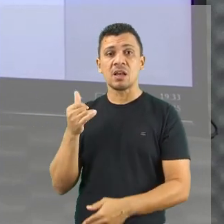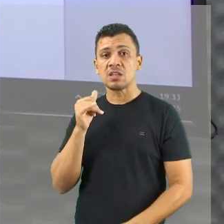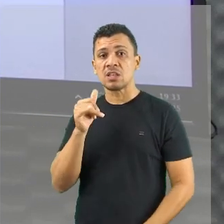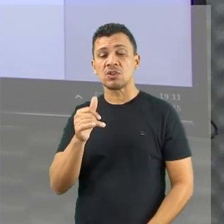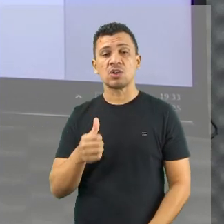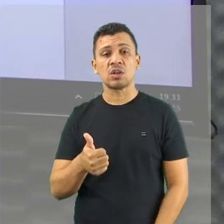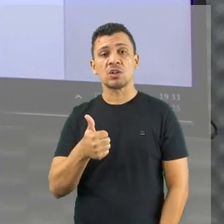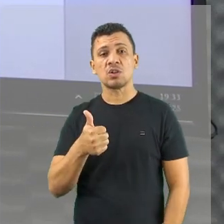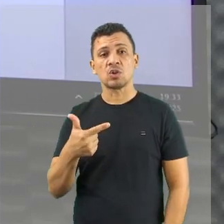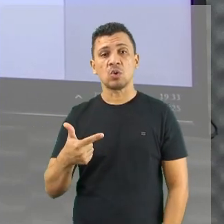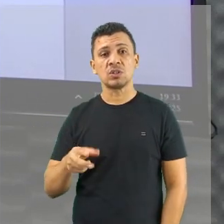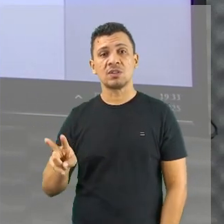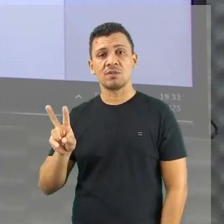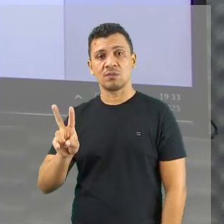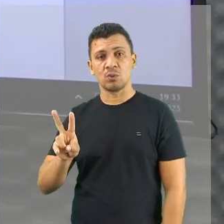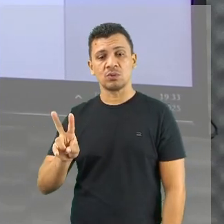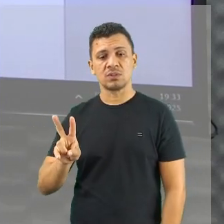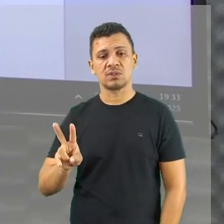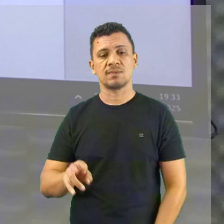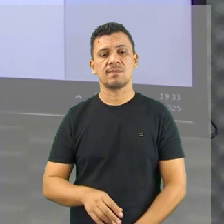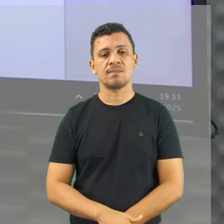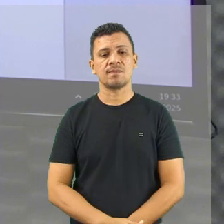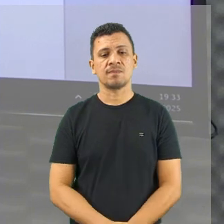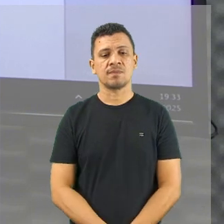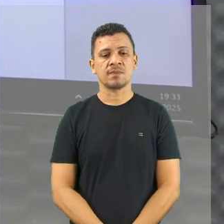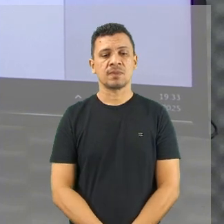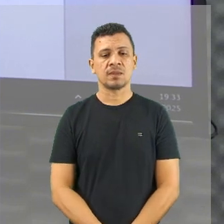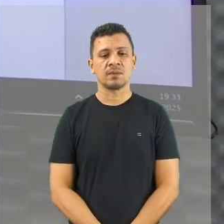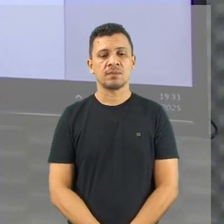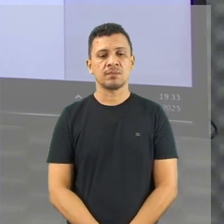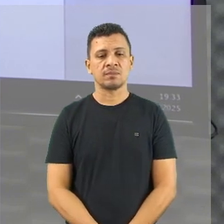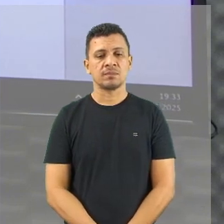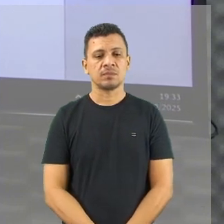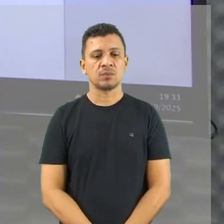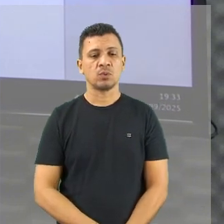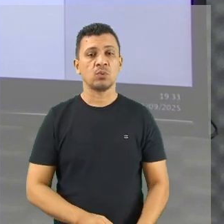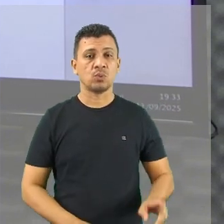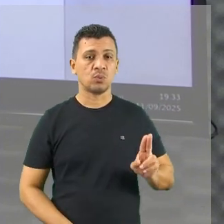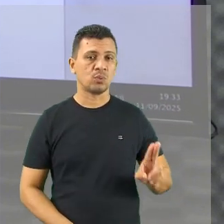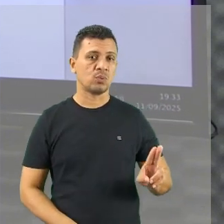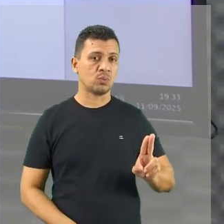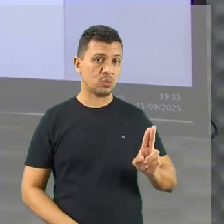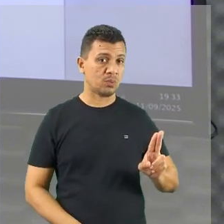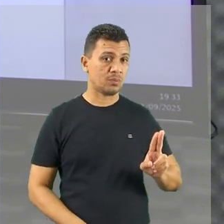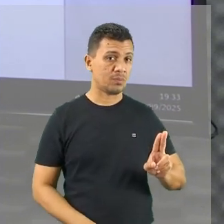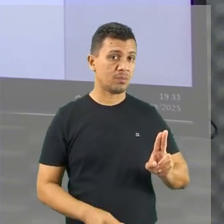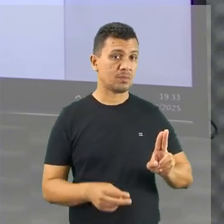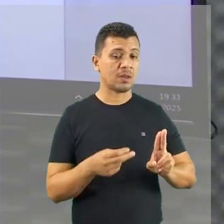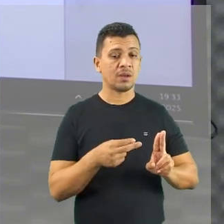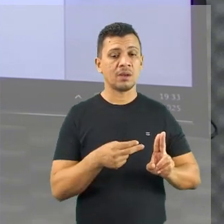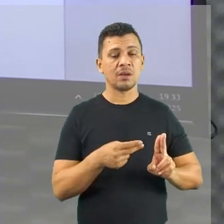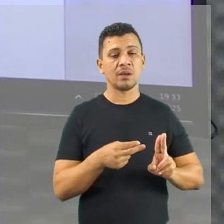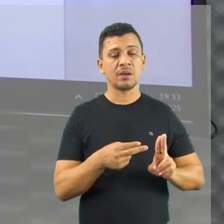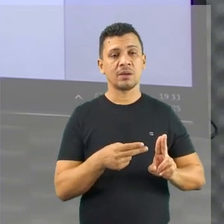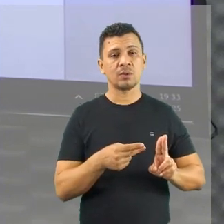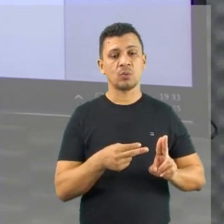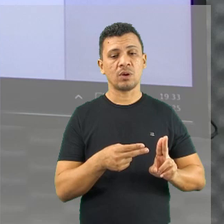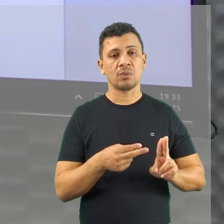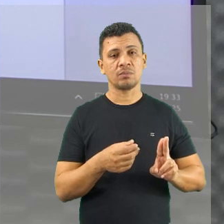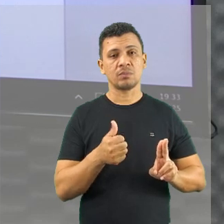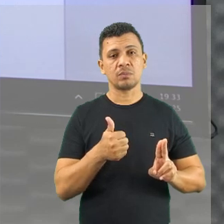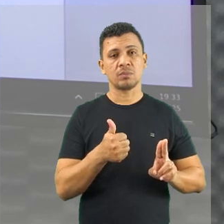a tensão é de 12 volts. A DDPU, que é fornecida pela